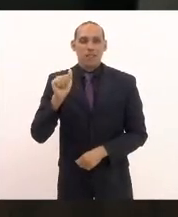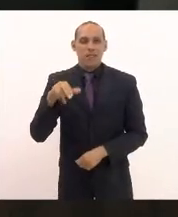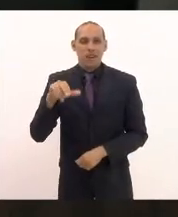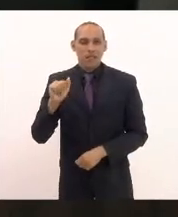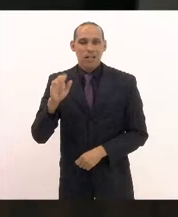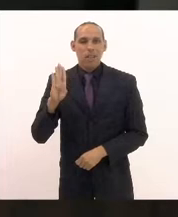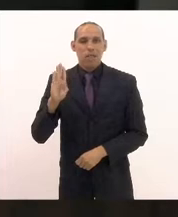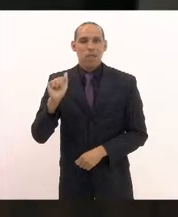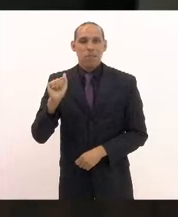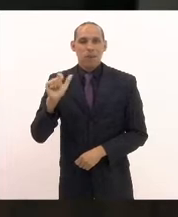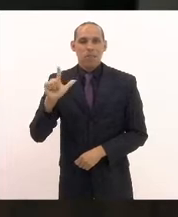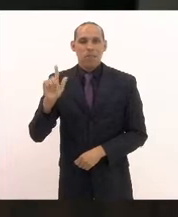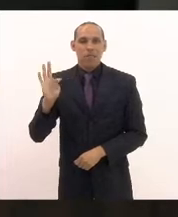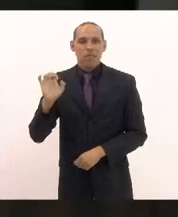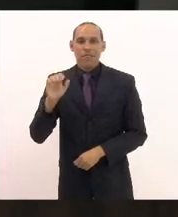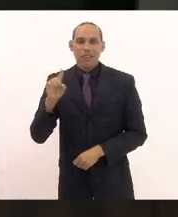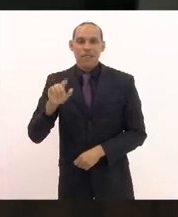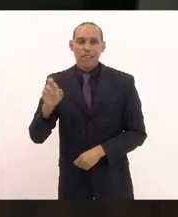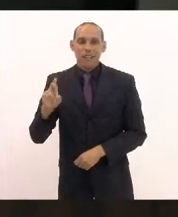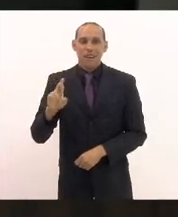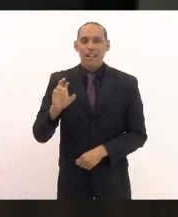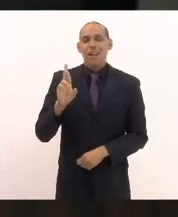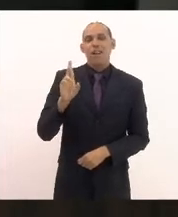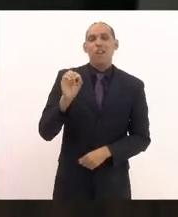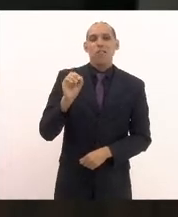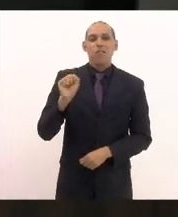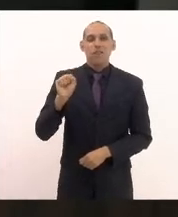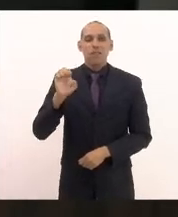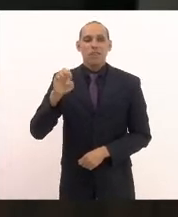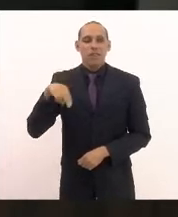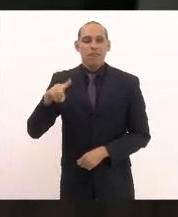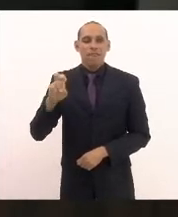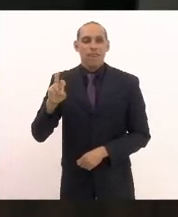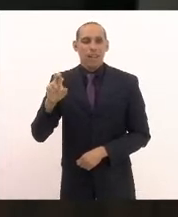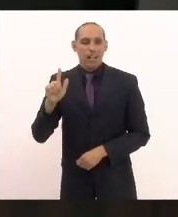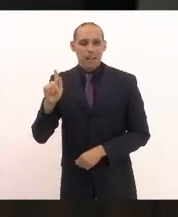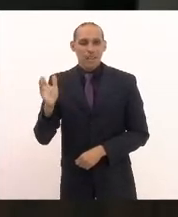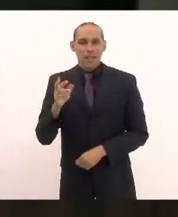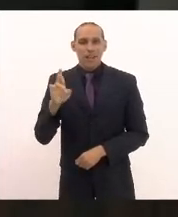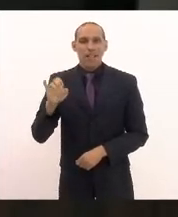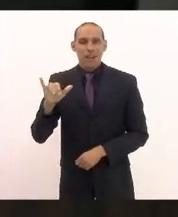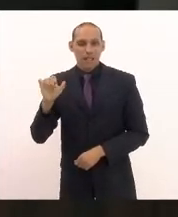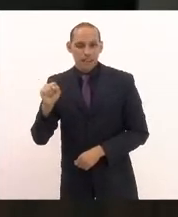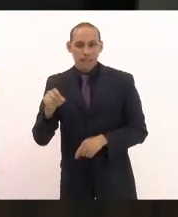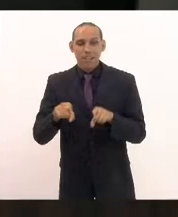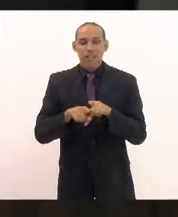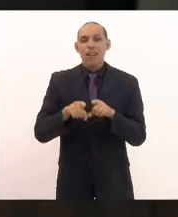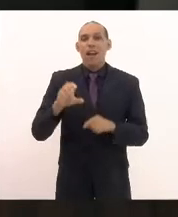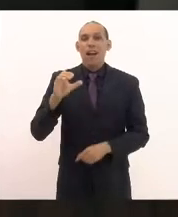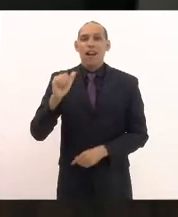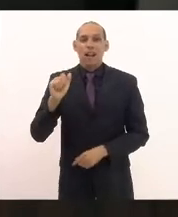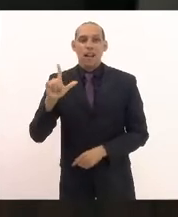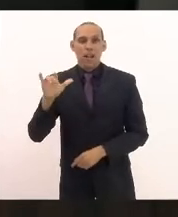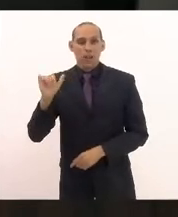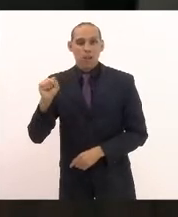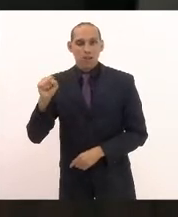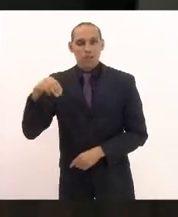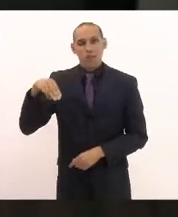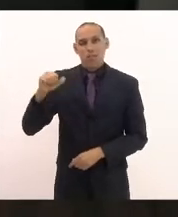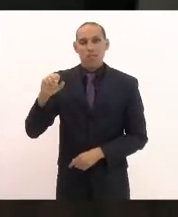que eu não tinha falado. Boa tarde, deputado Rosenberg Reis. Obrigado. Tarde, deputado Carlos Macedo também, o Samuel já tinha